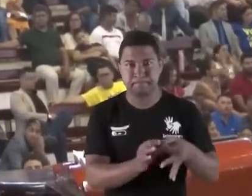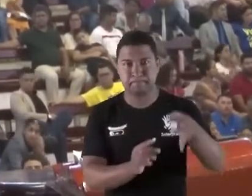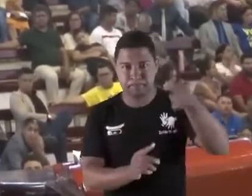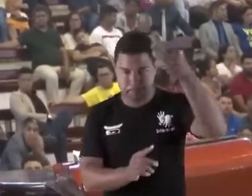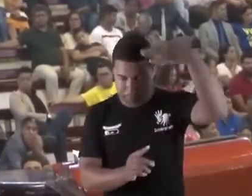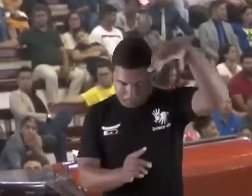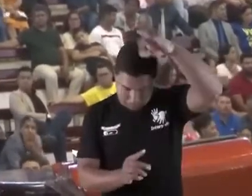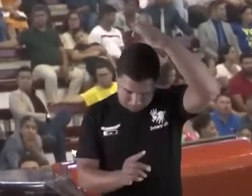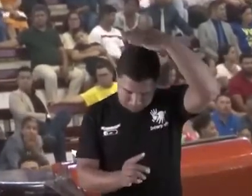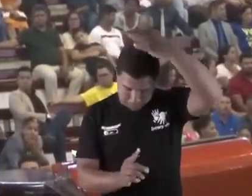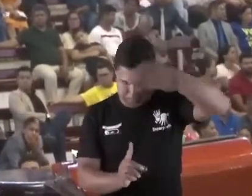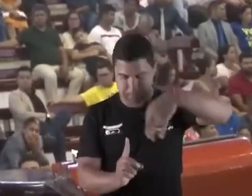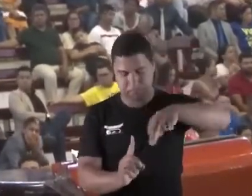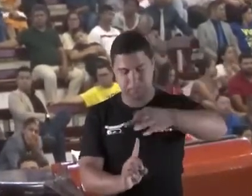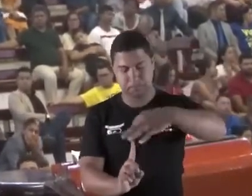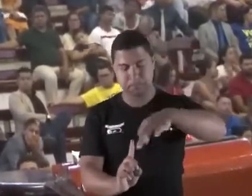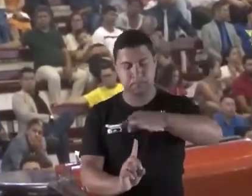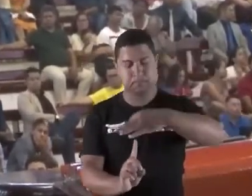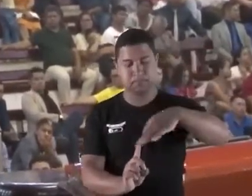santificação.